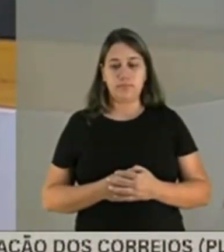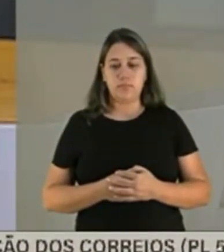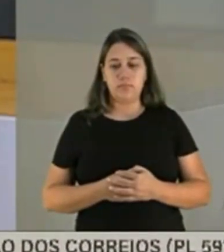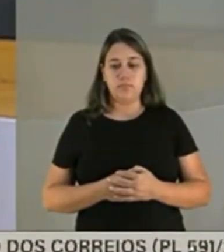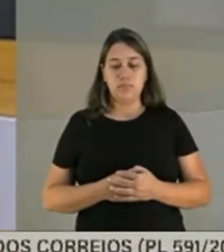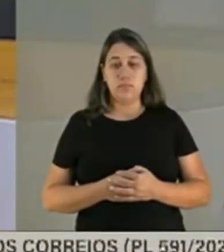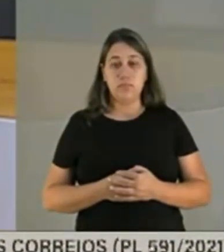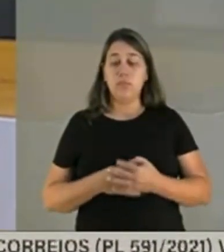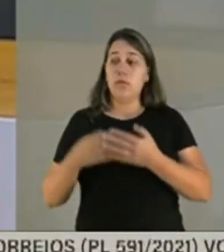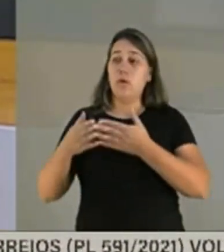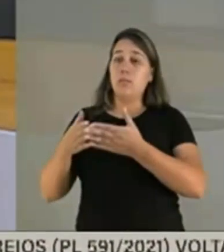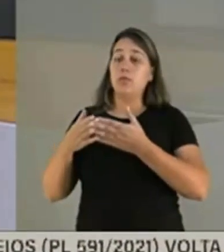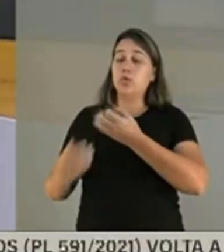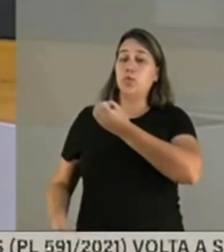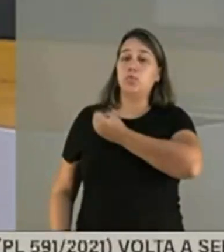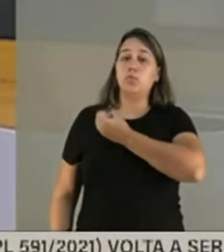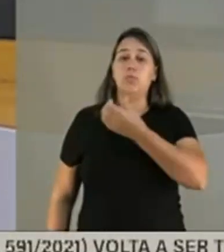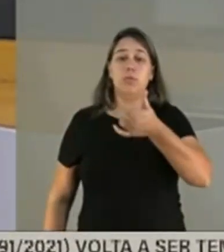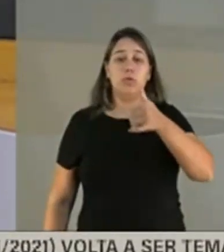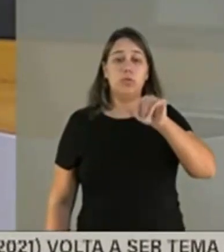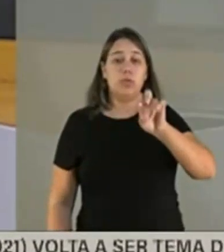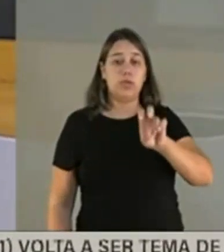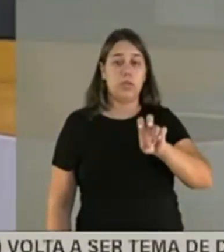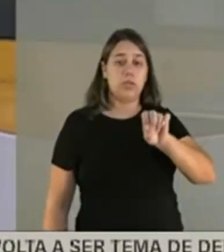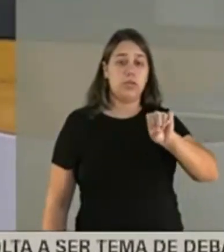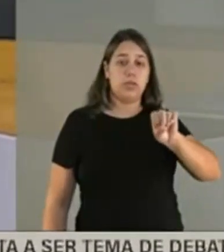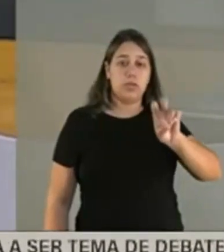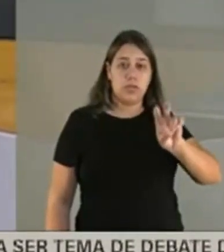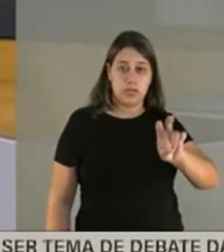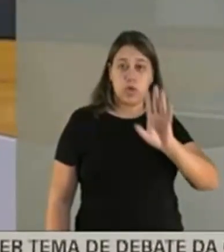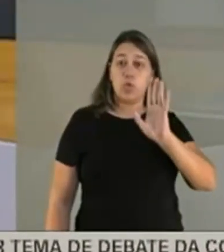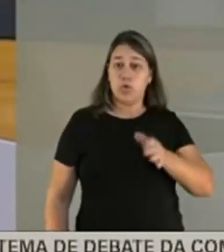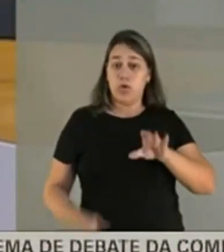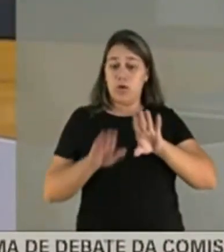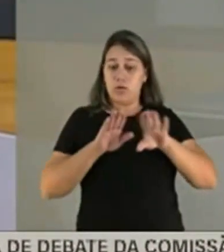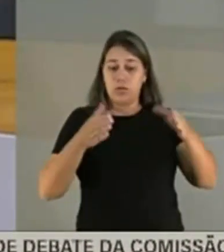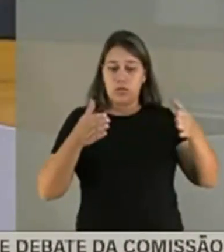um requerimento número 1585, que está sobre a mesa,